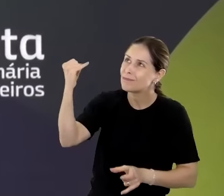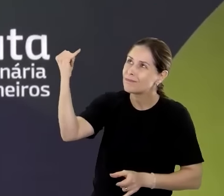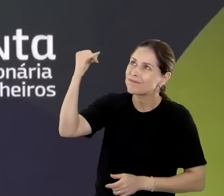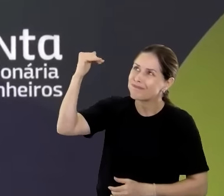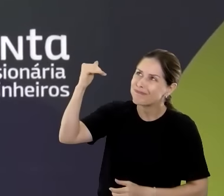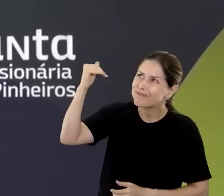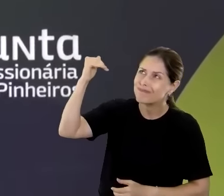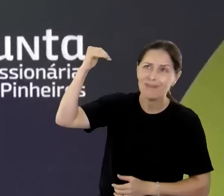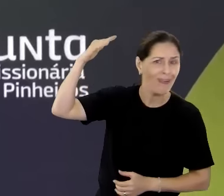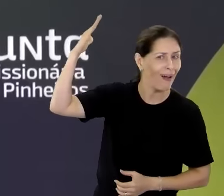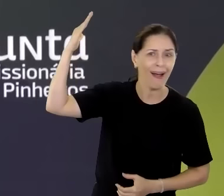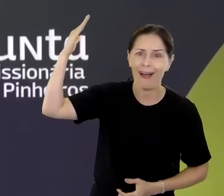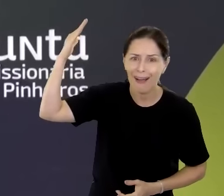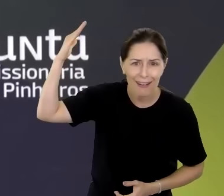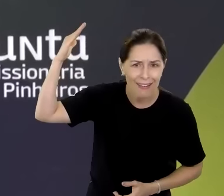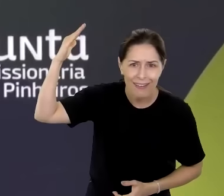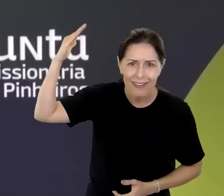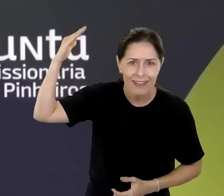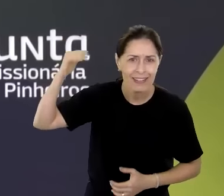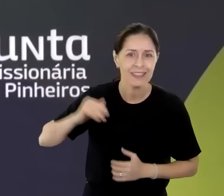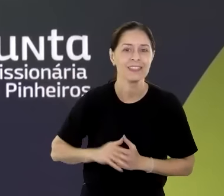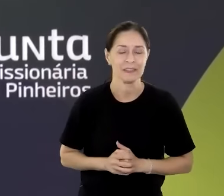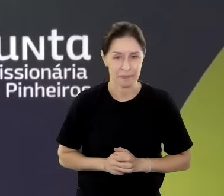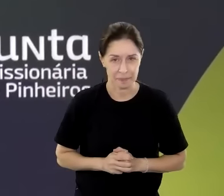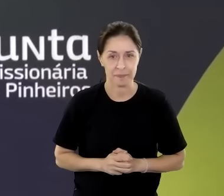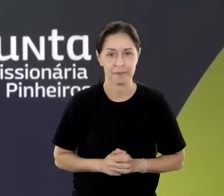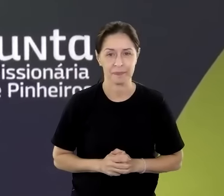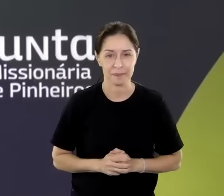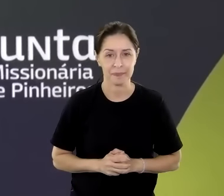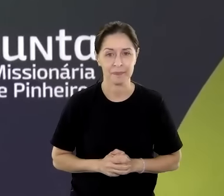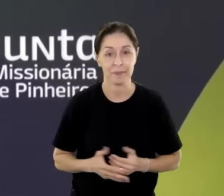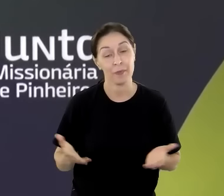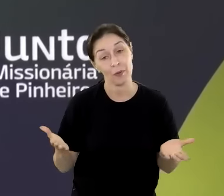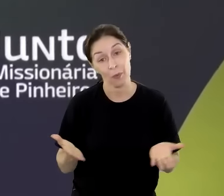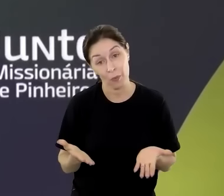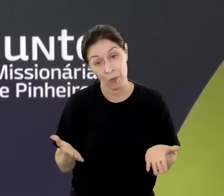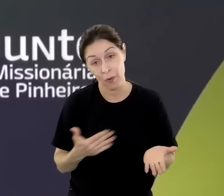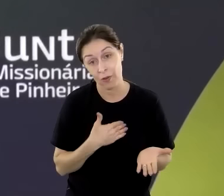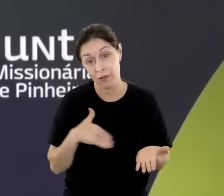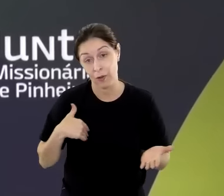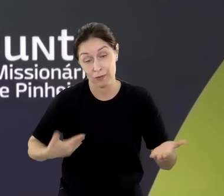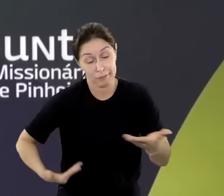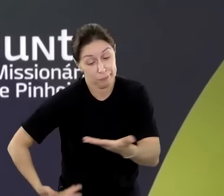É bem verdade que o mundo hoje parece que está invertendo isso, né, irmãos?